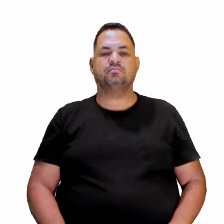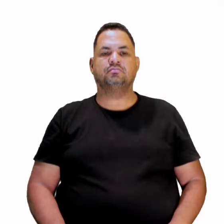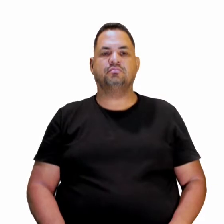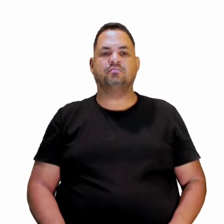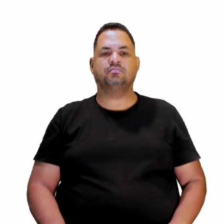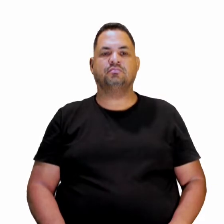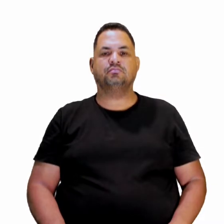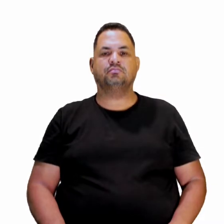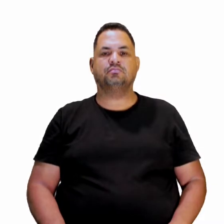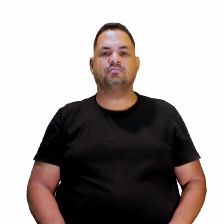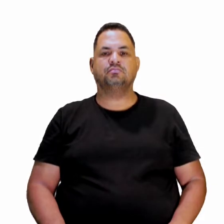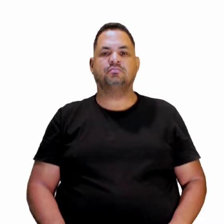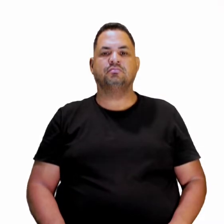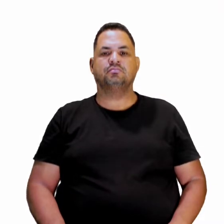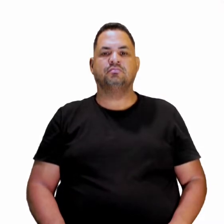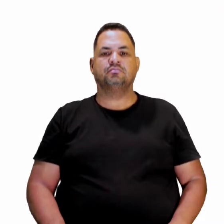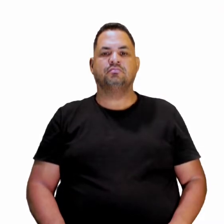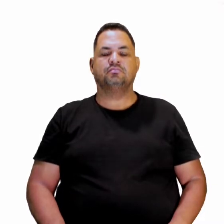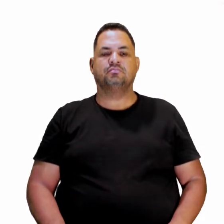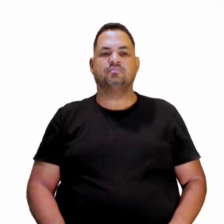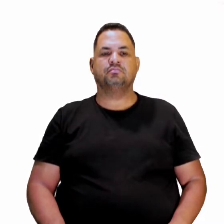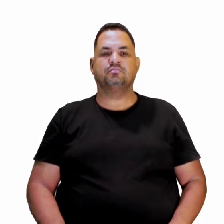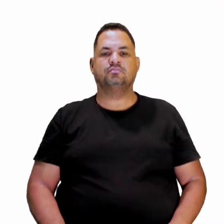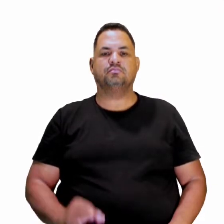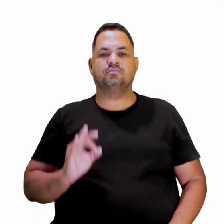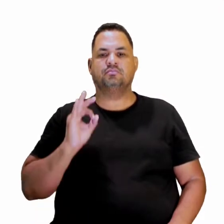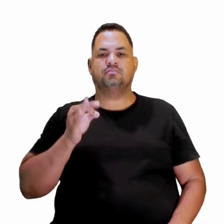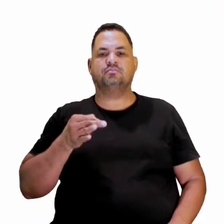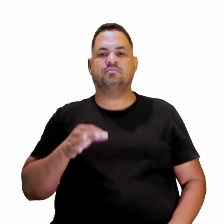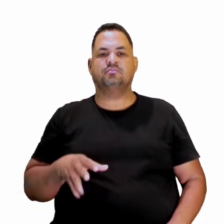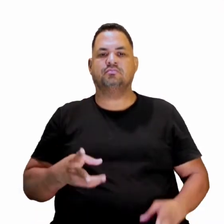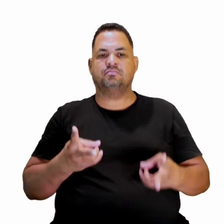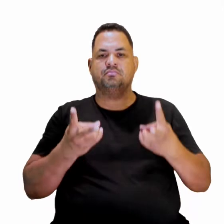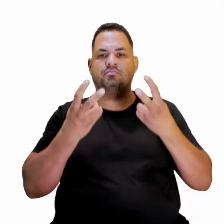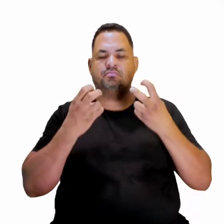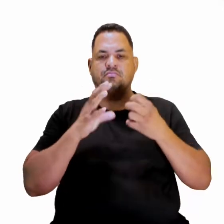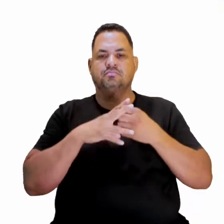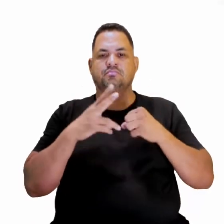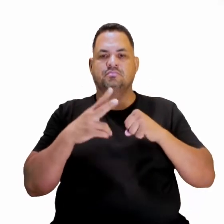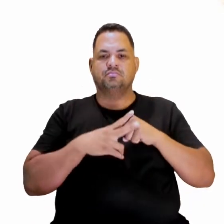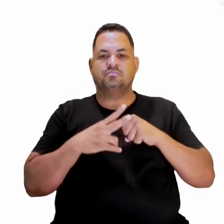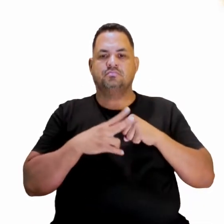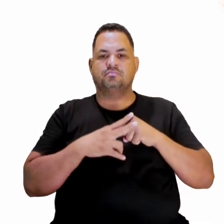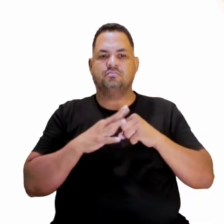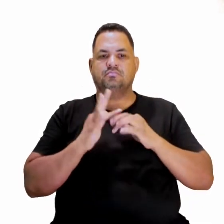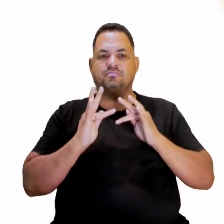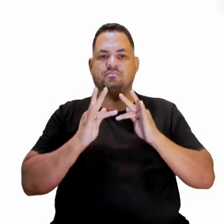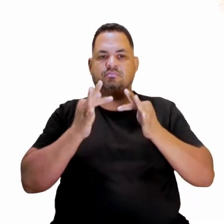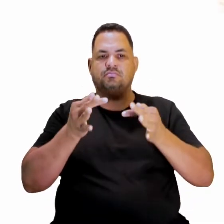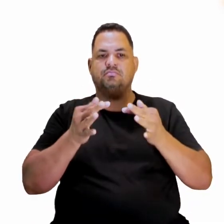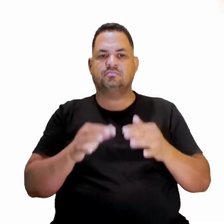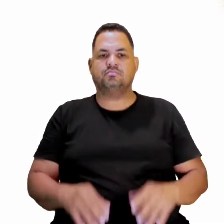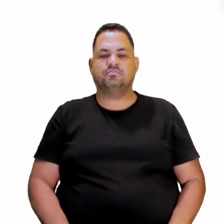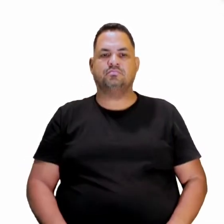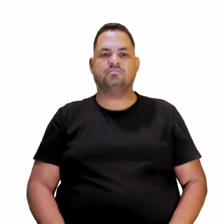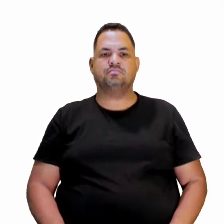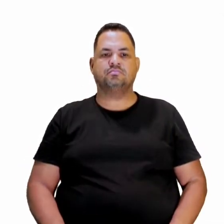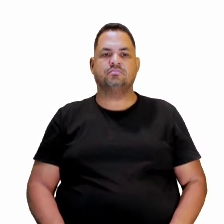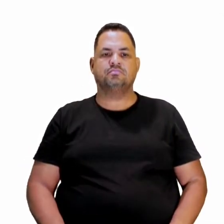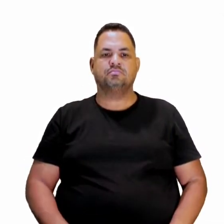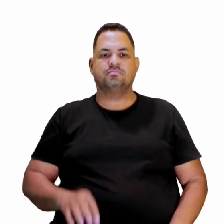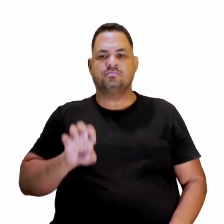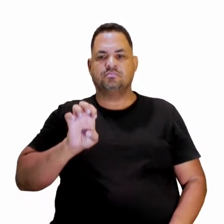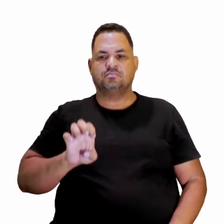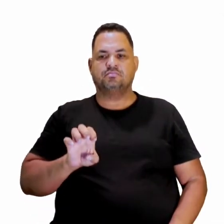behaved. Behaved, certo? Perceba que o verbo, ele terminou com o quê? Com